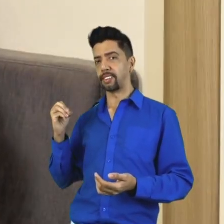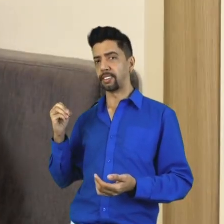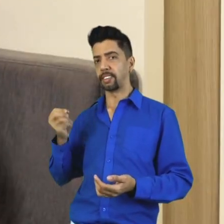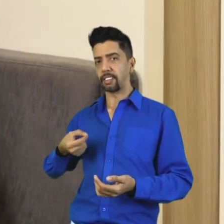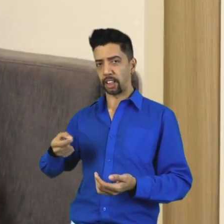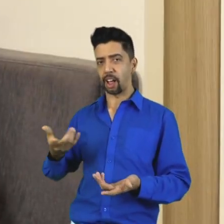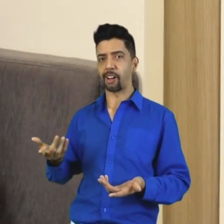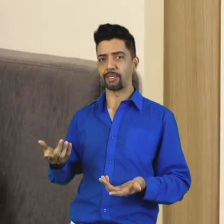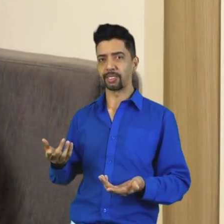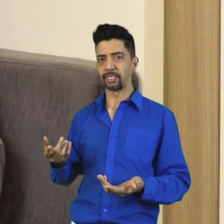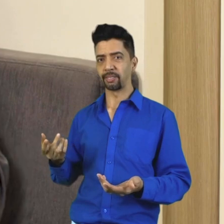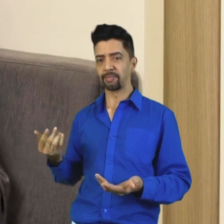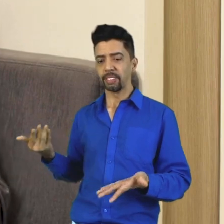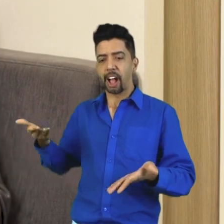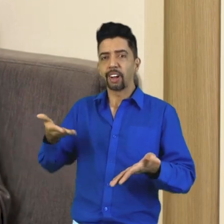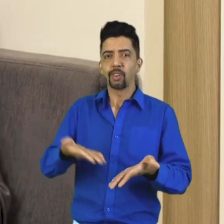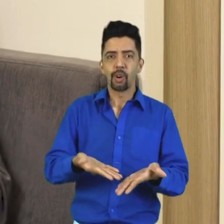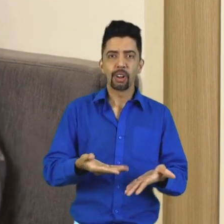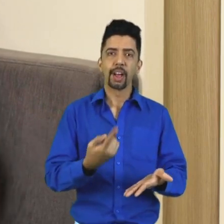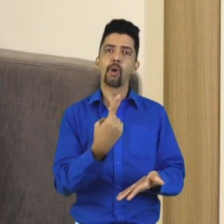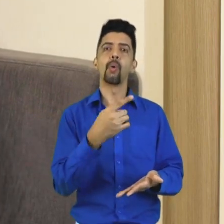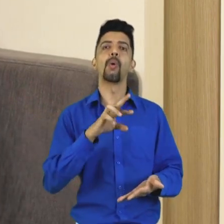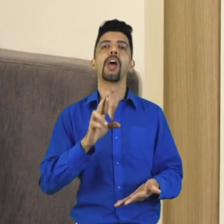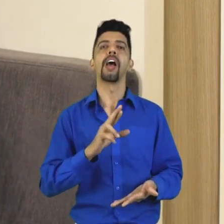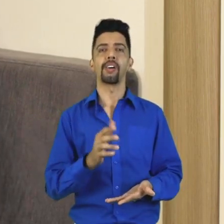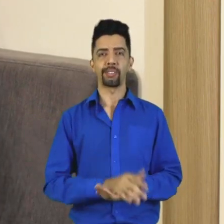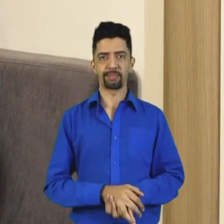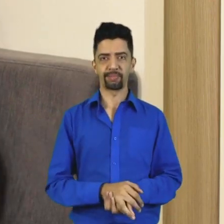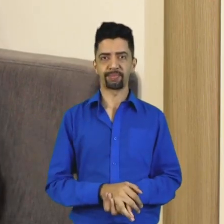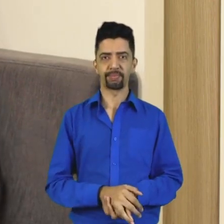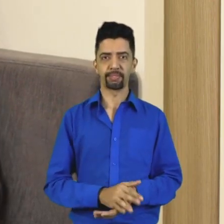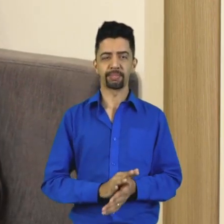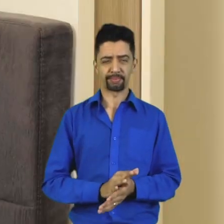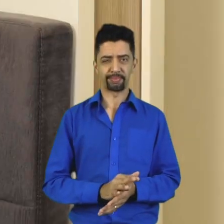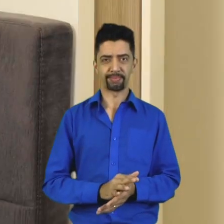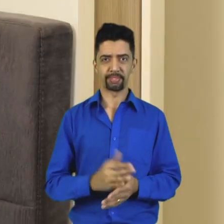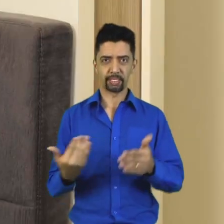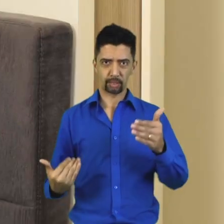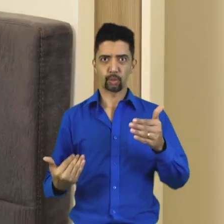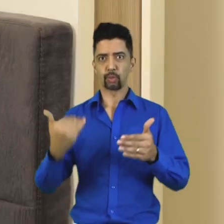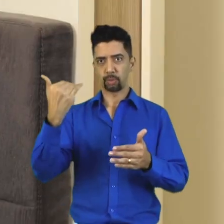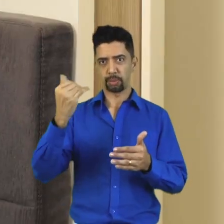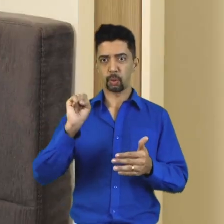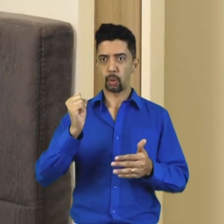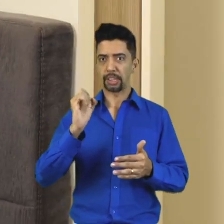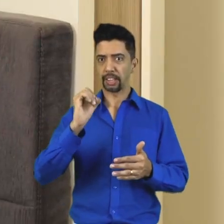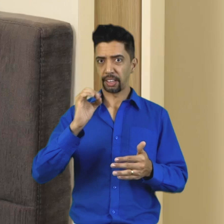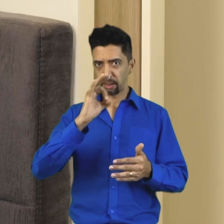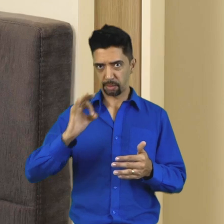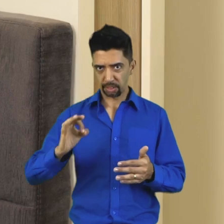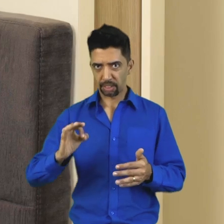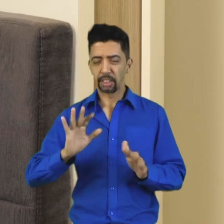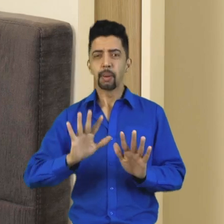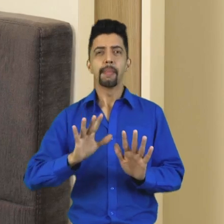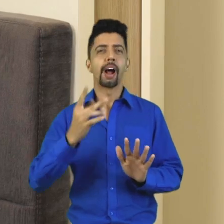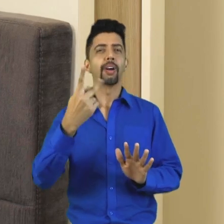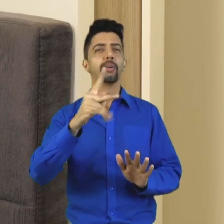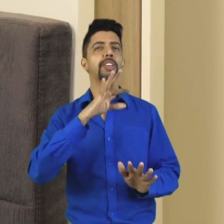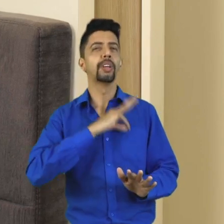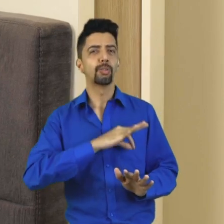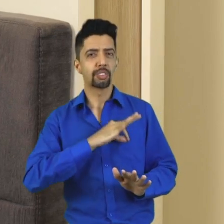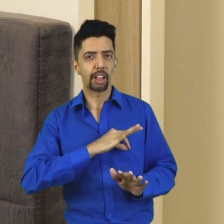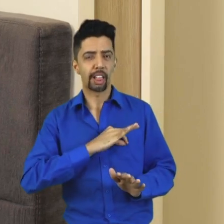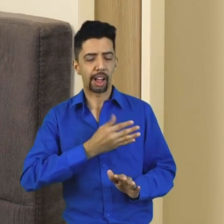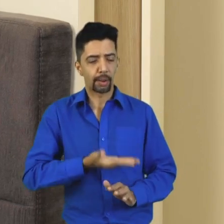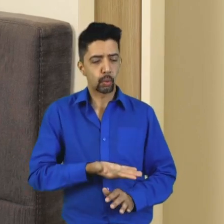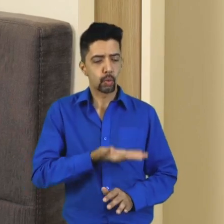quanto aumentou o seu ganho nesses últimos 5 anos? Será que aumentou 80%?